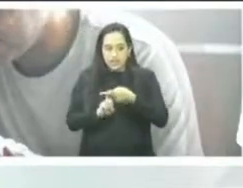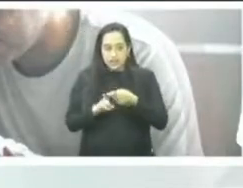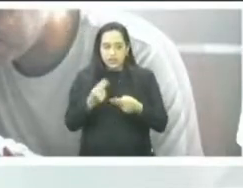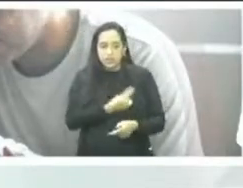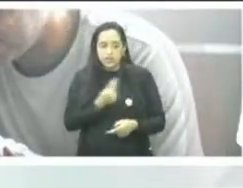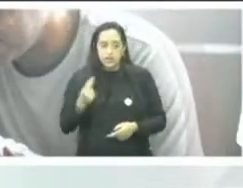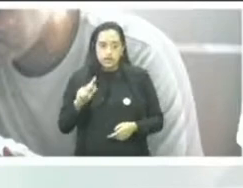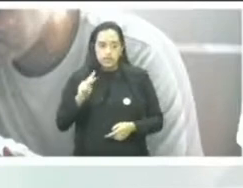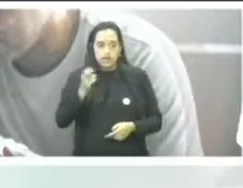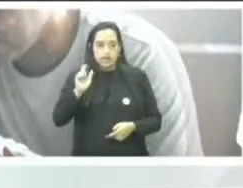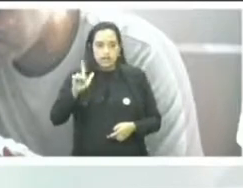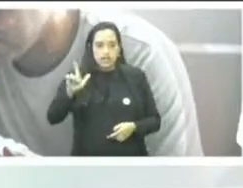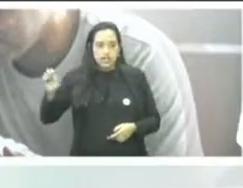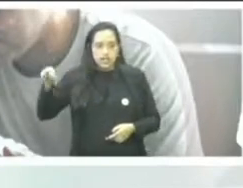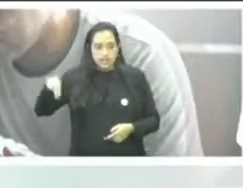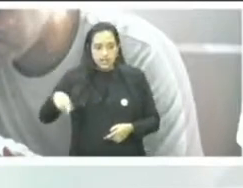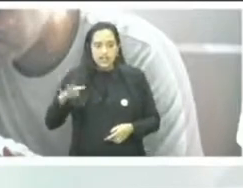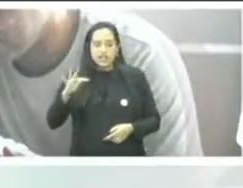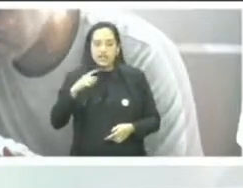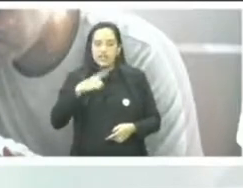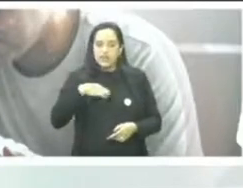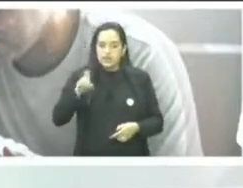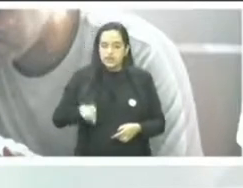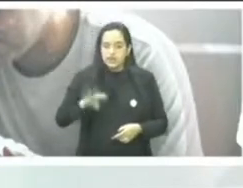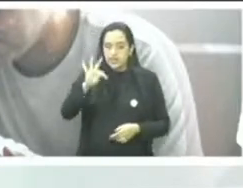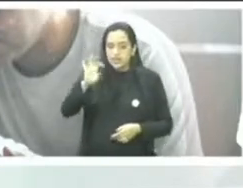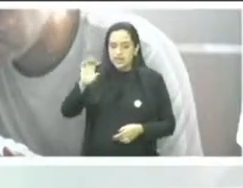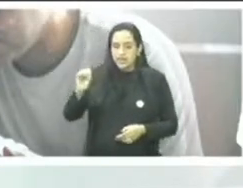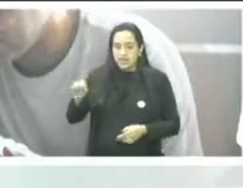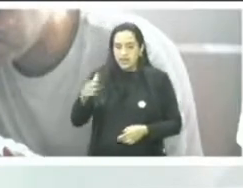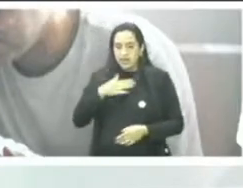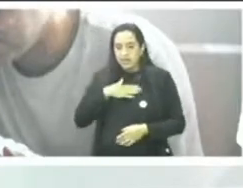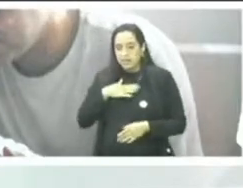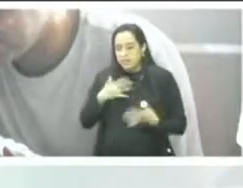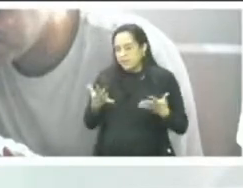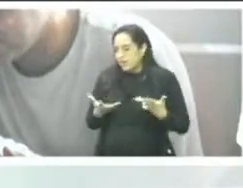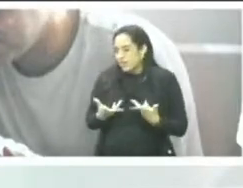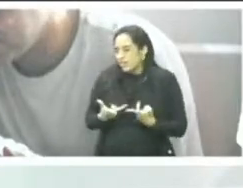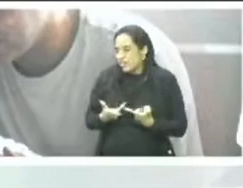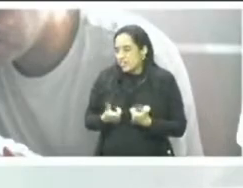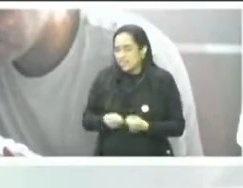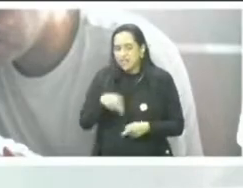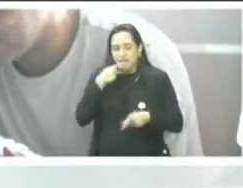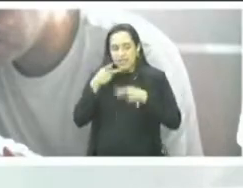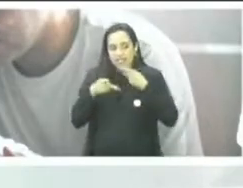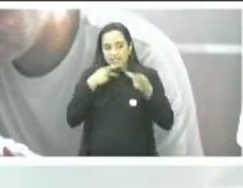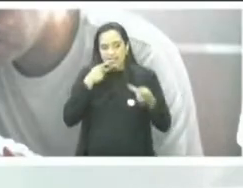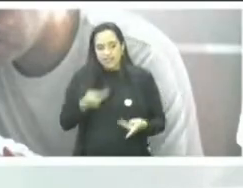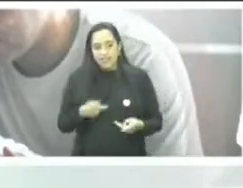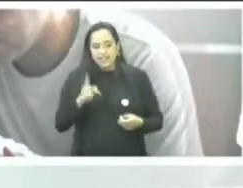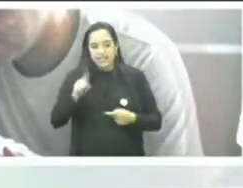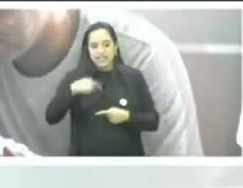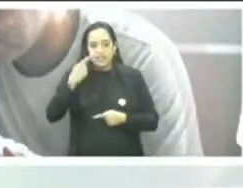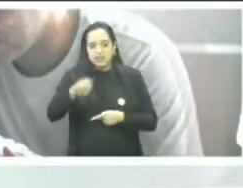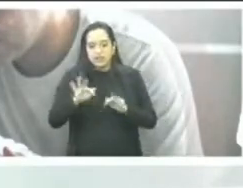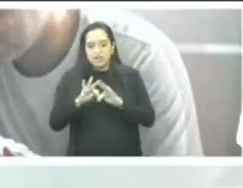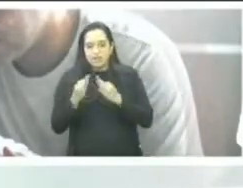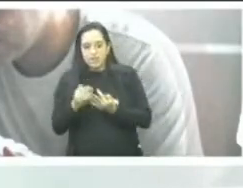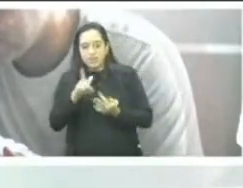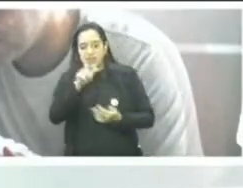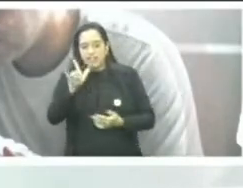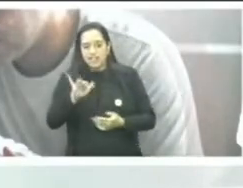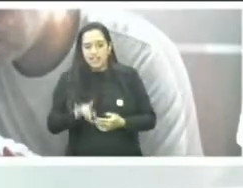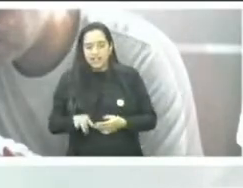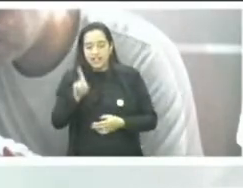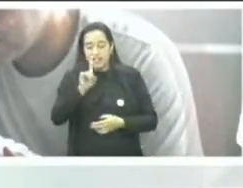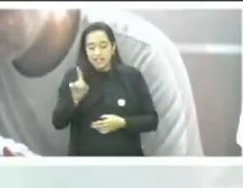Ellen, como já foi dito, sou terapeuta ocupacional e, para mim, é maravilhoso falar depois da família da Liz,